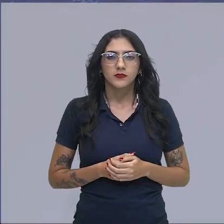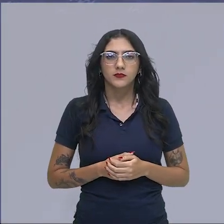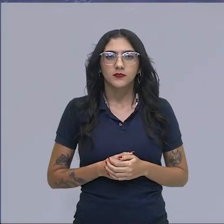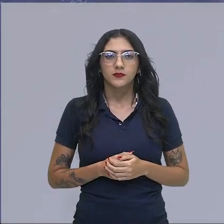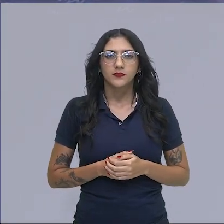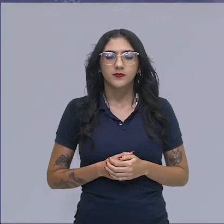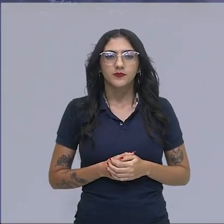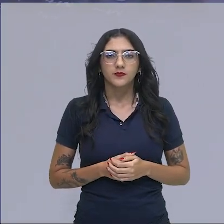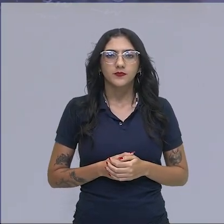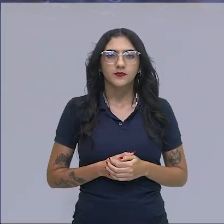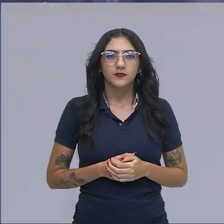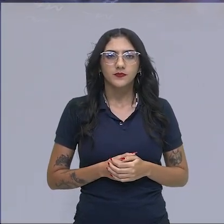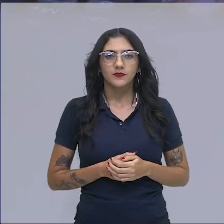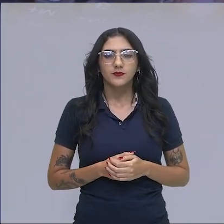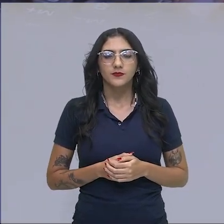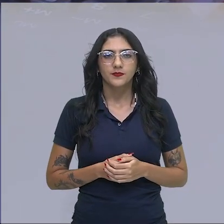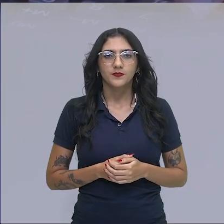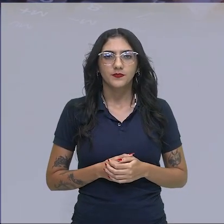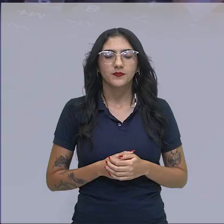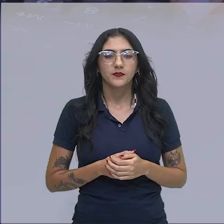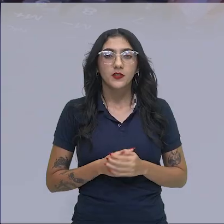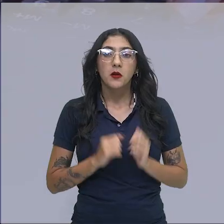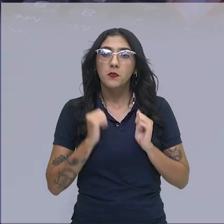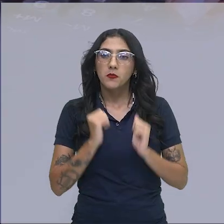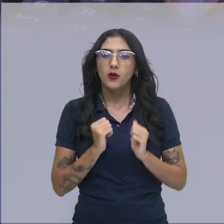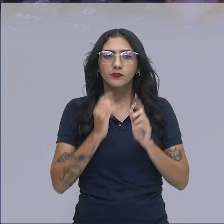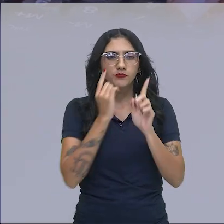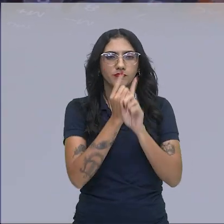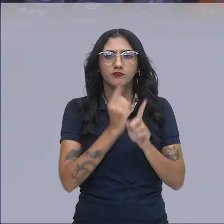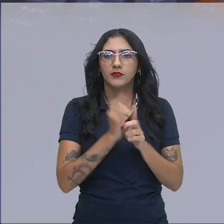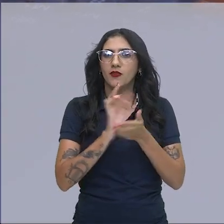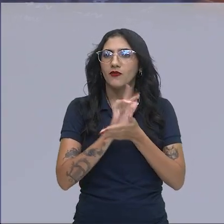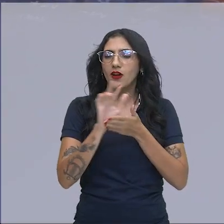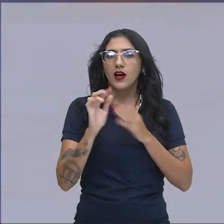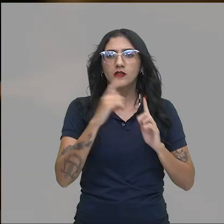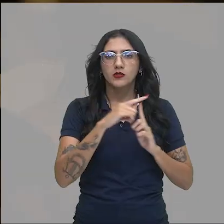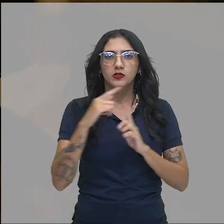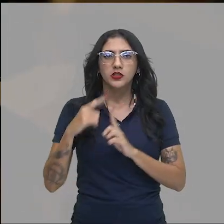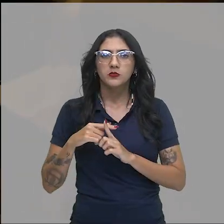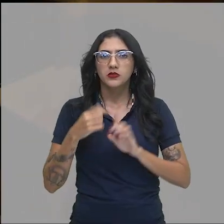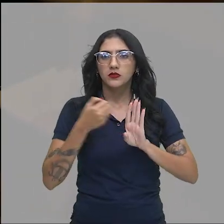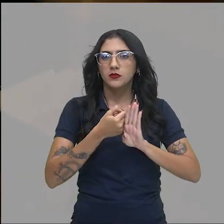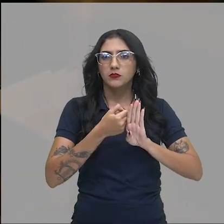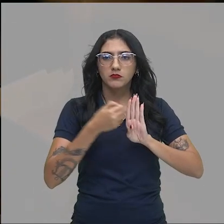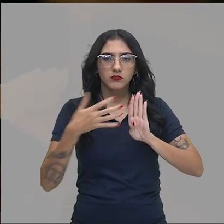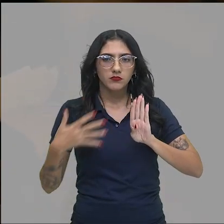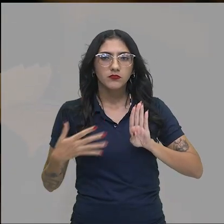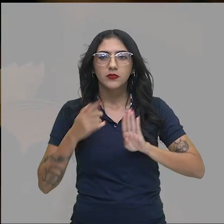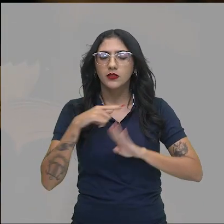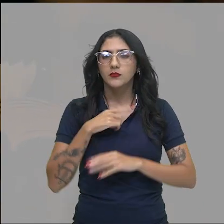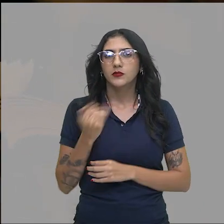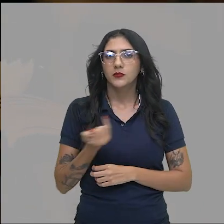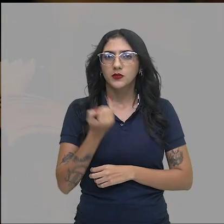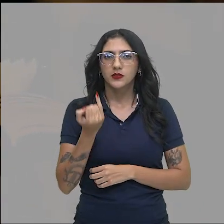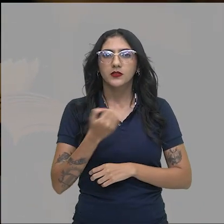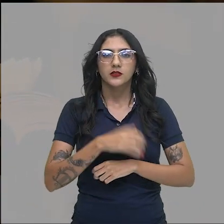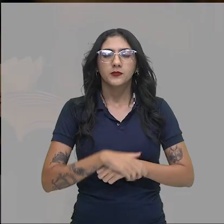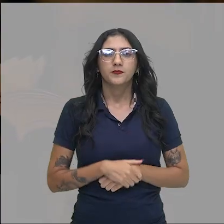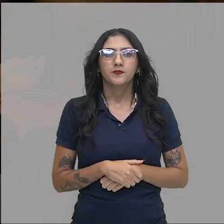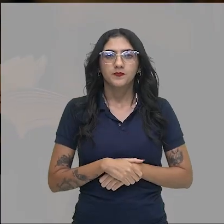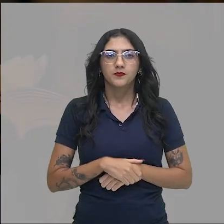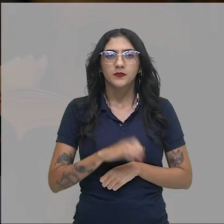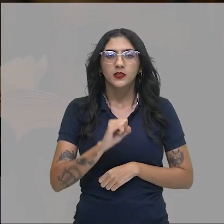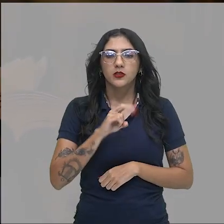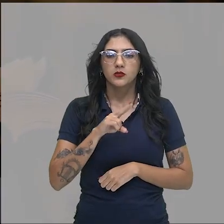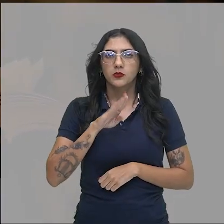ok? Nós podemos aí encontrar várias figuras de linguagem, bem importante vocês estudarem sobre isso.